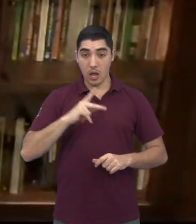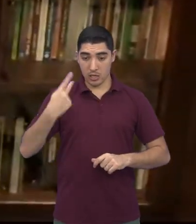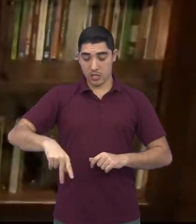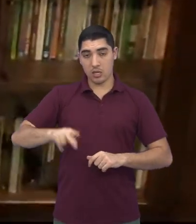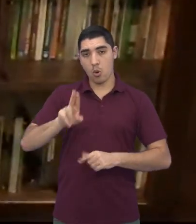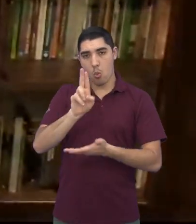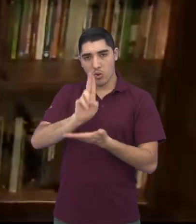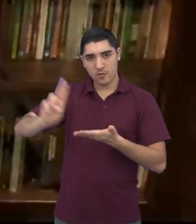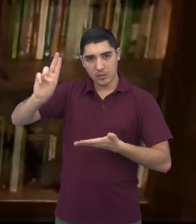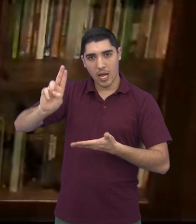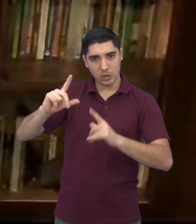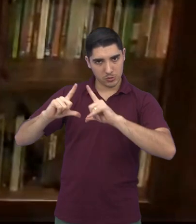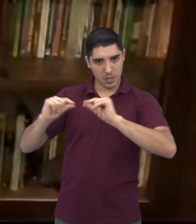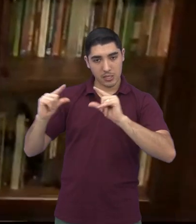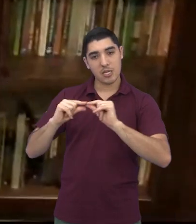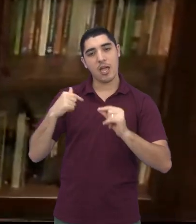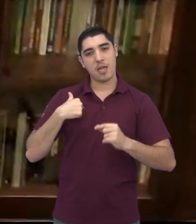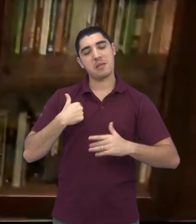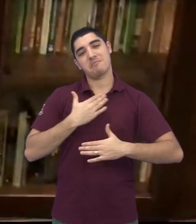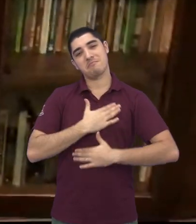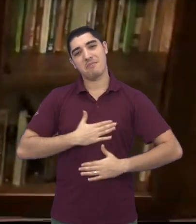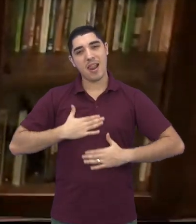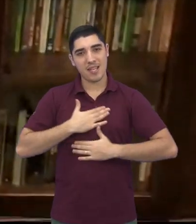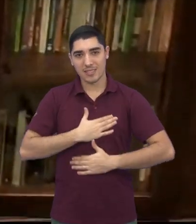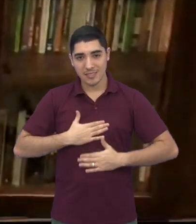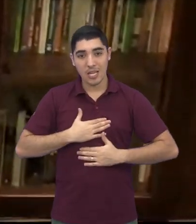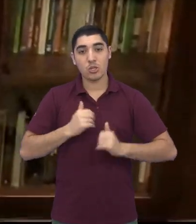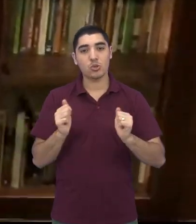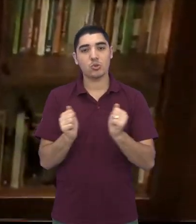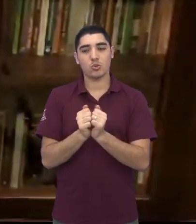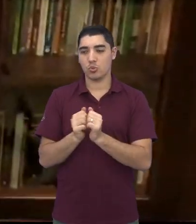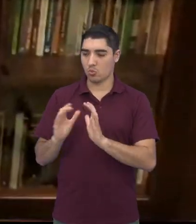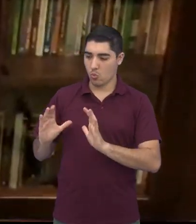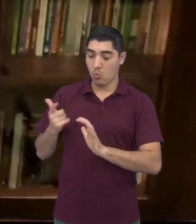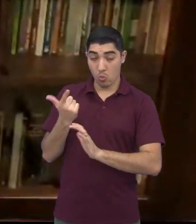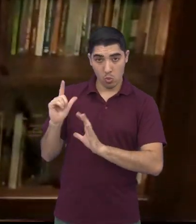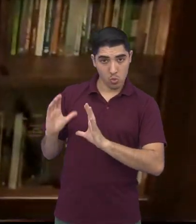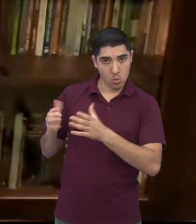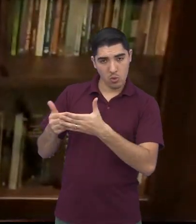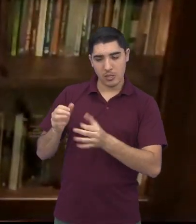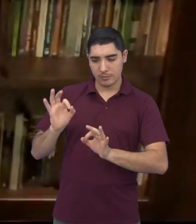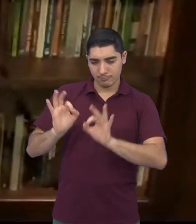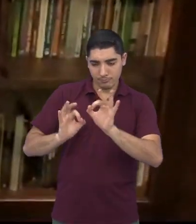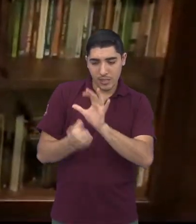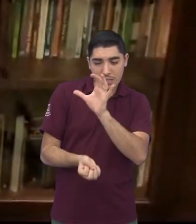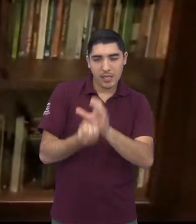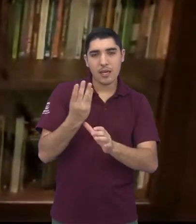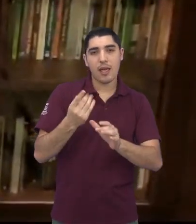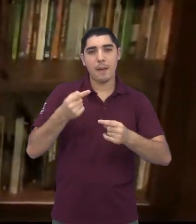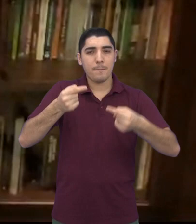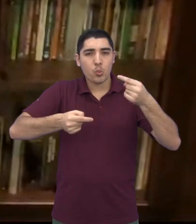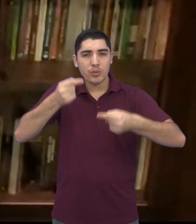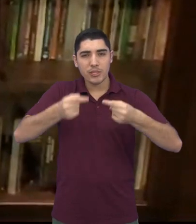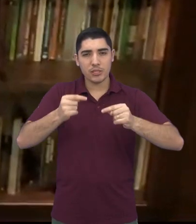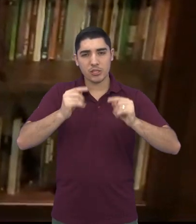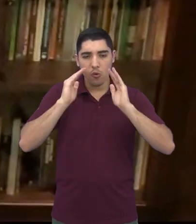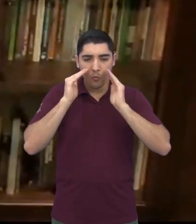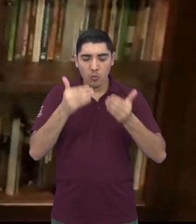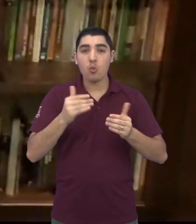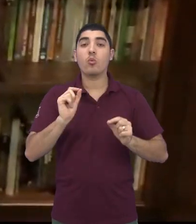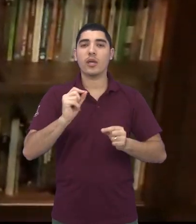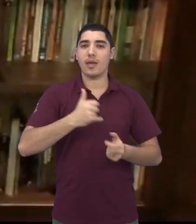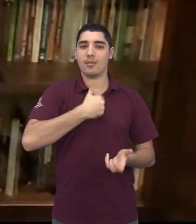de Brasília. Tivemos o prazer de, junto com o grupo, escrever a política do envelhecer saudável,